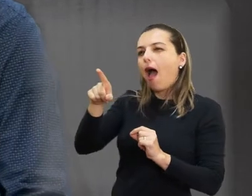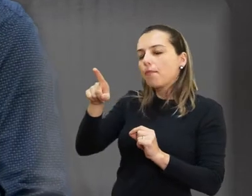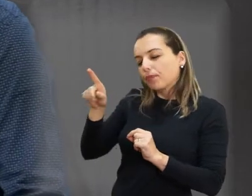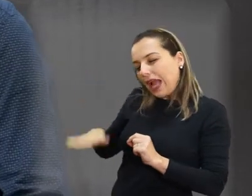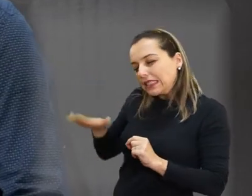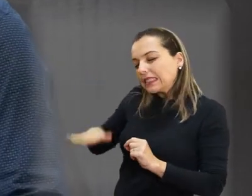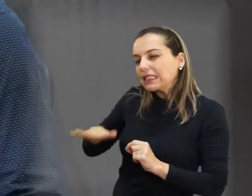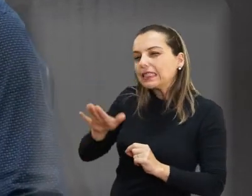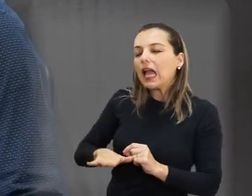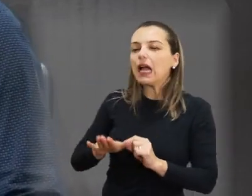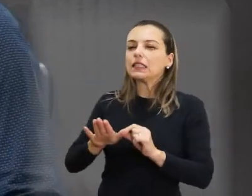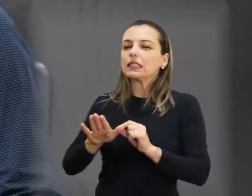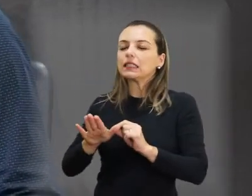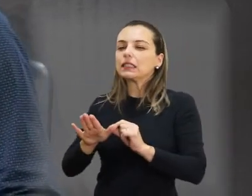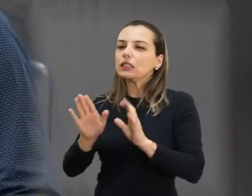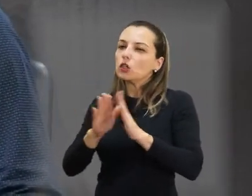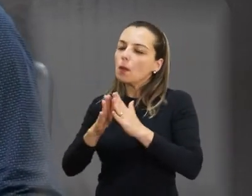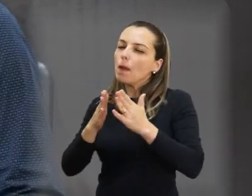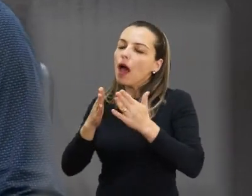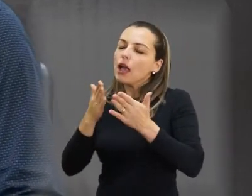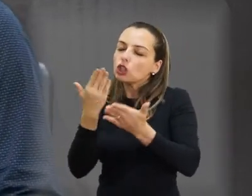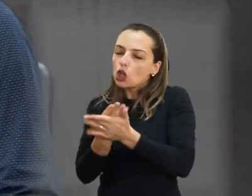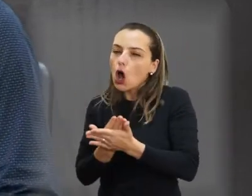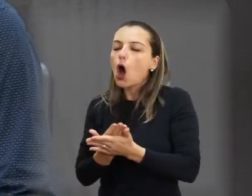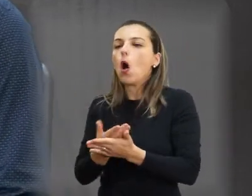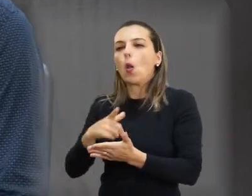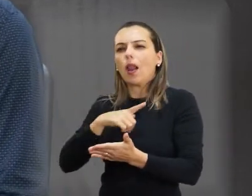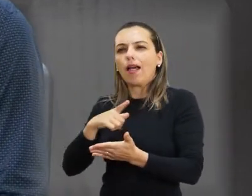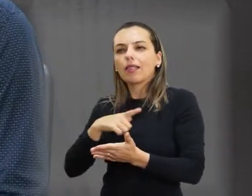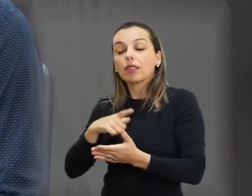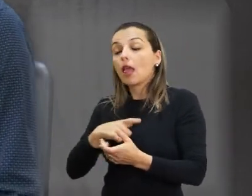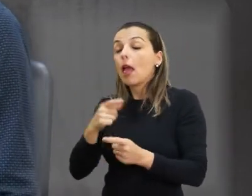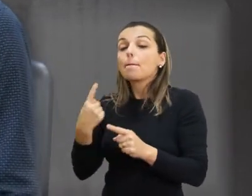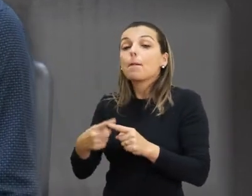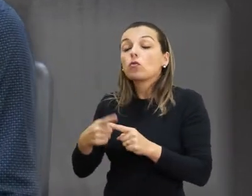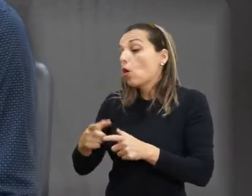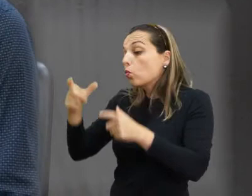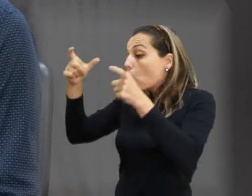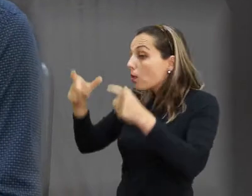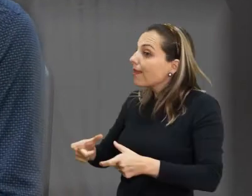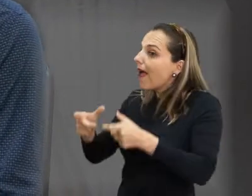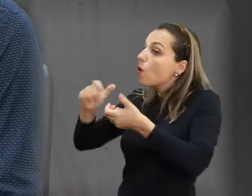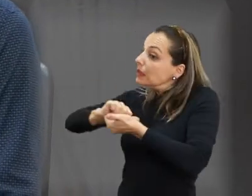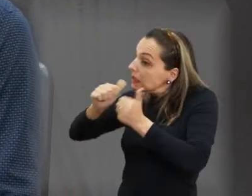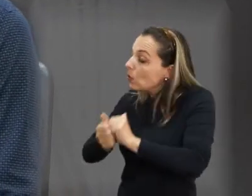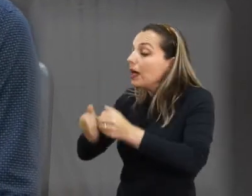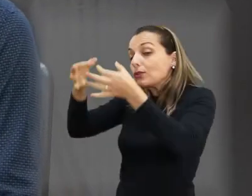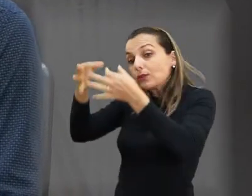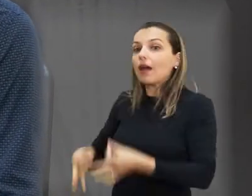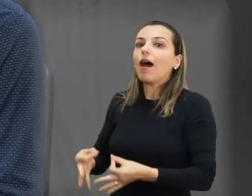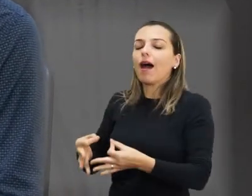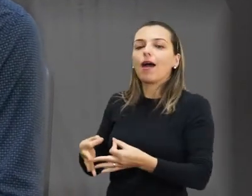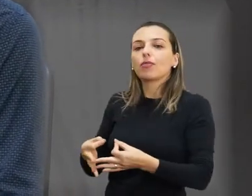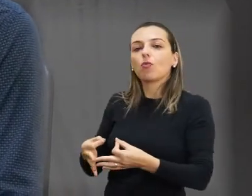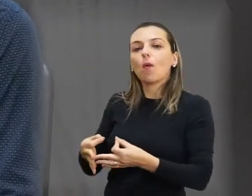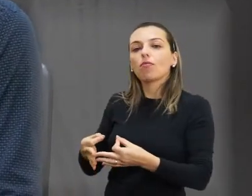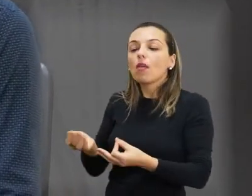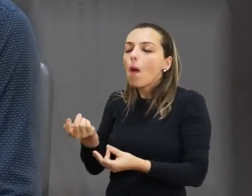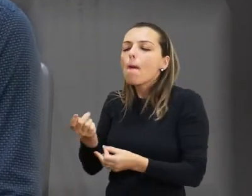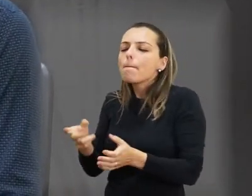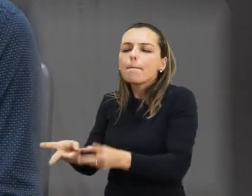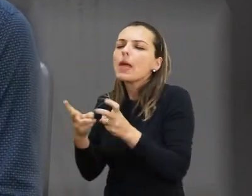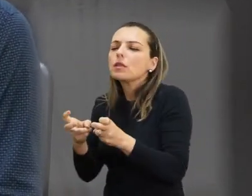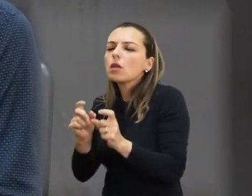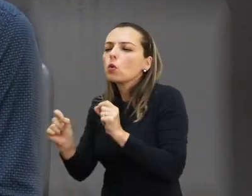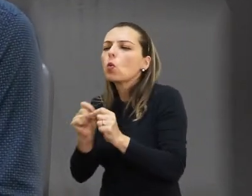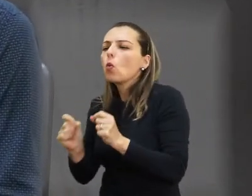O executivo realmente fez um trabalho bom, isso a gente tem que falar, de escolher um local adequado que comportasse as crianças. Então nós vimos desde